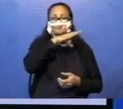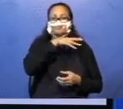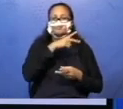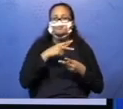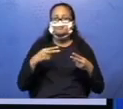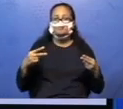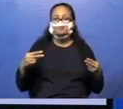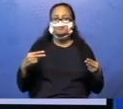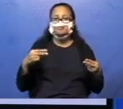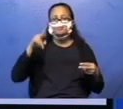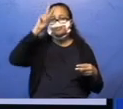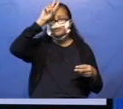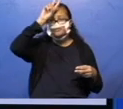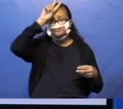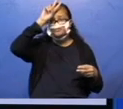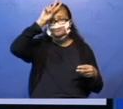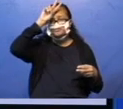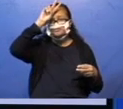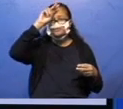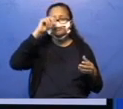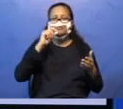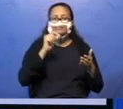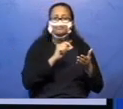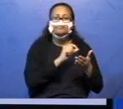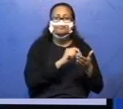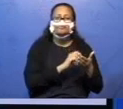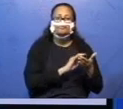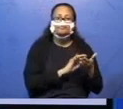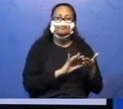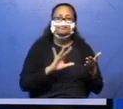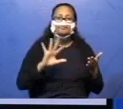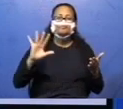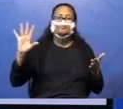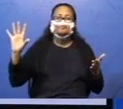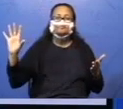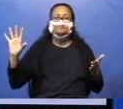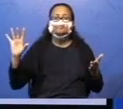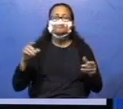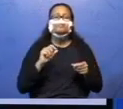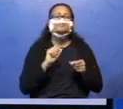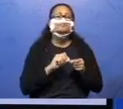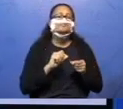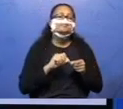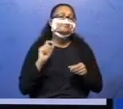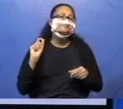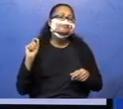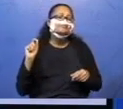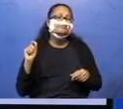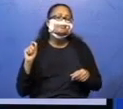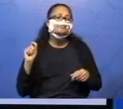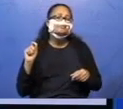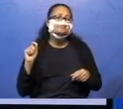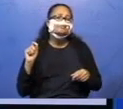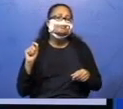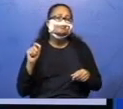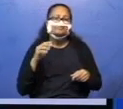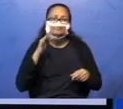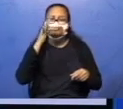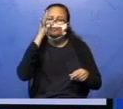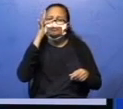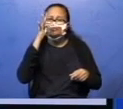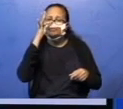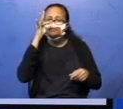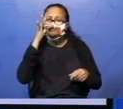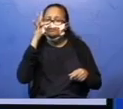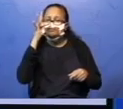aqui são os agentes polinizadores. O que eles fazem? Eles vão lá no pólen